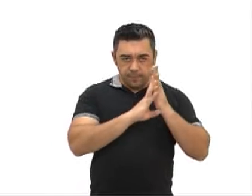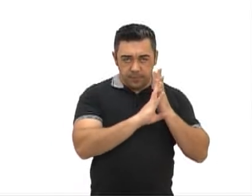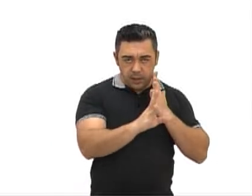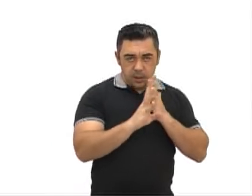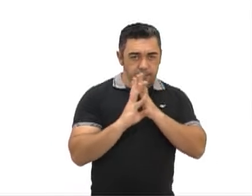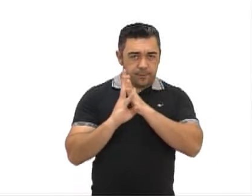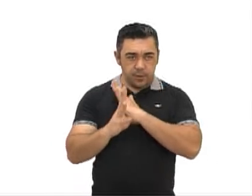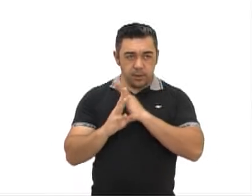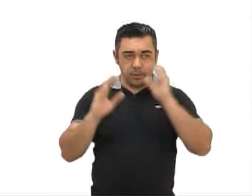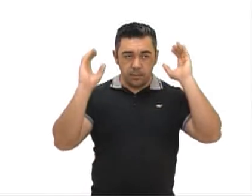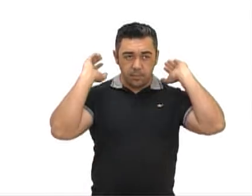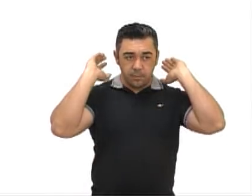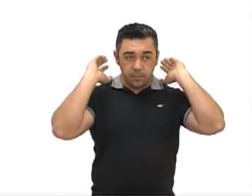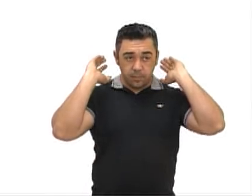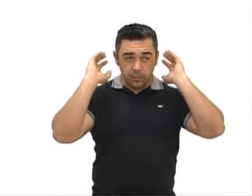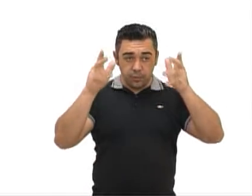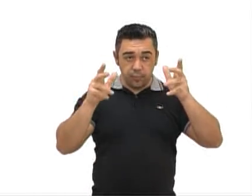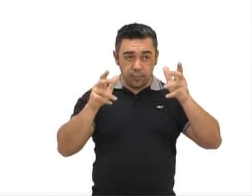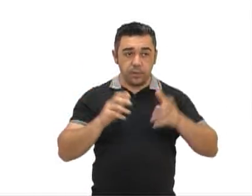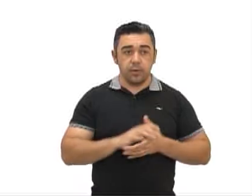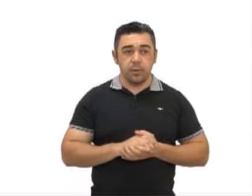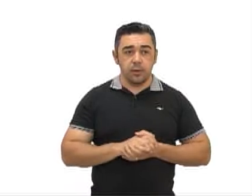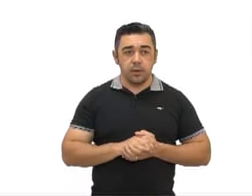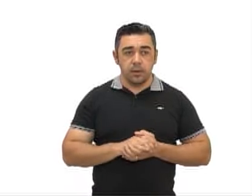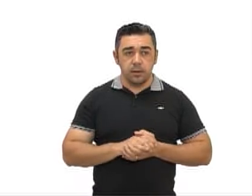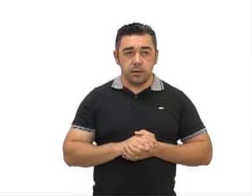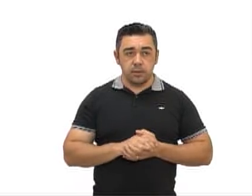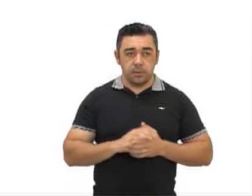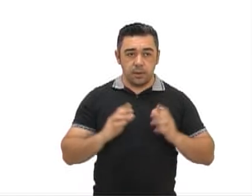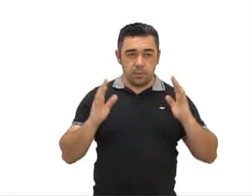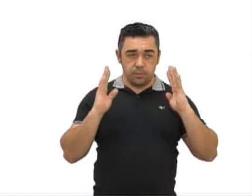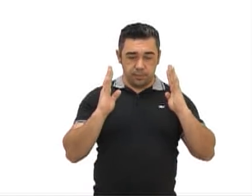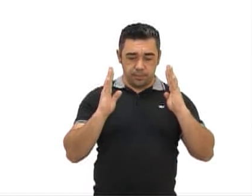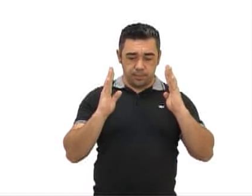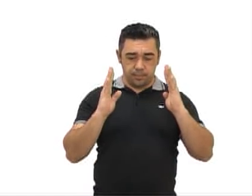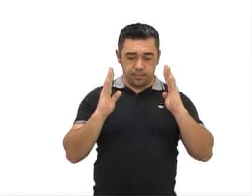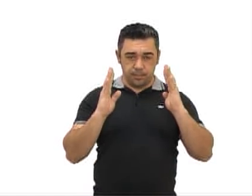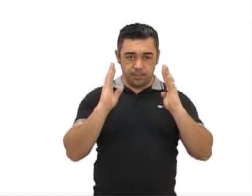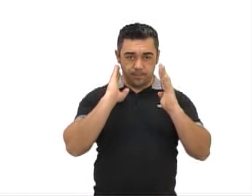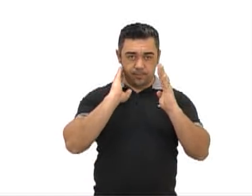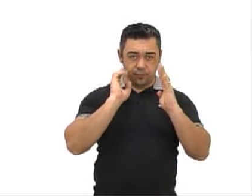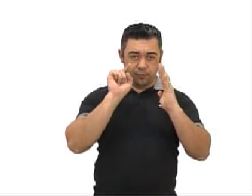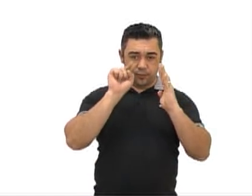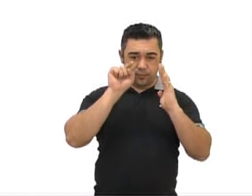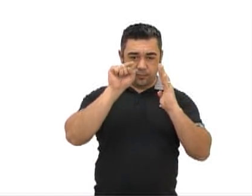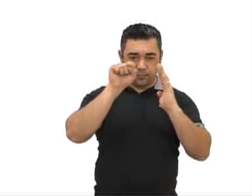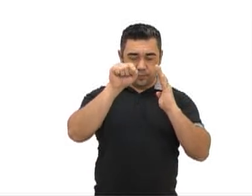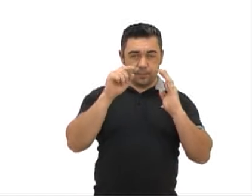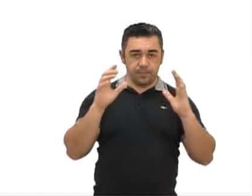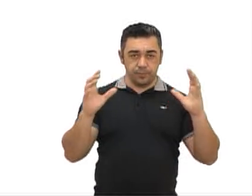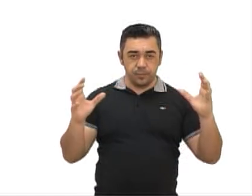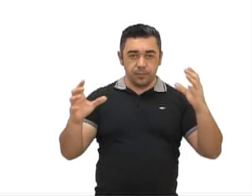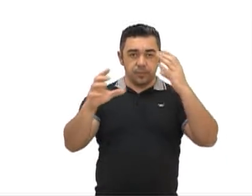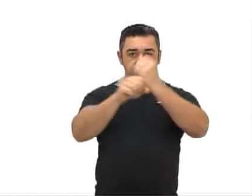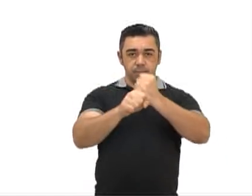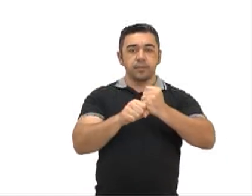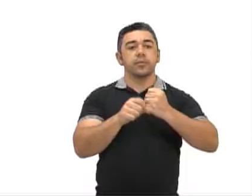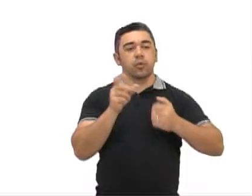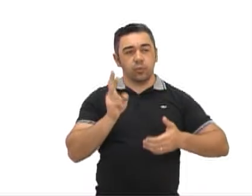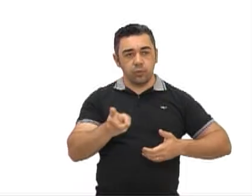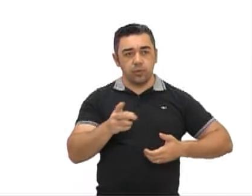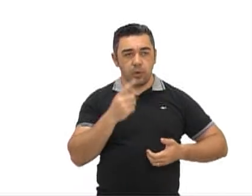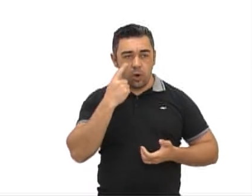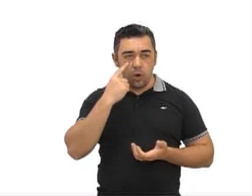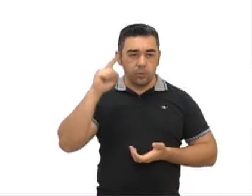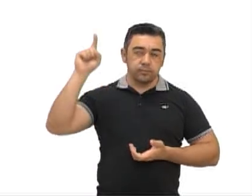paralelas e a bola deve ser lançada entre elas. A equipe que pegar a bola permanece com a posse da bola. Olha